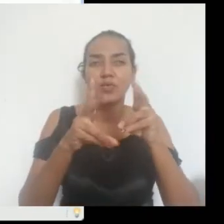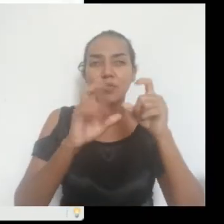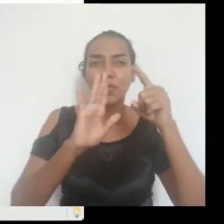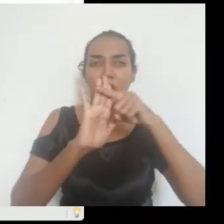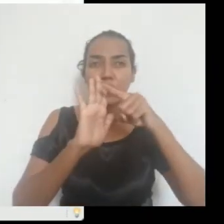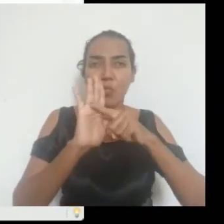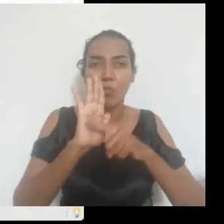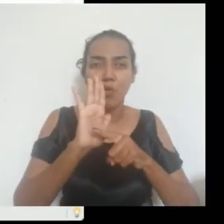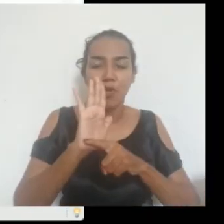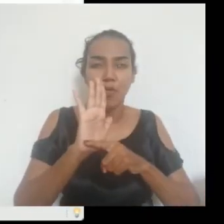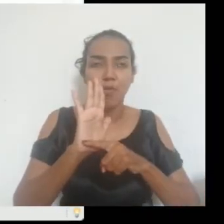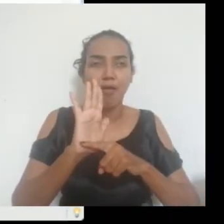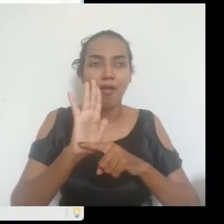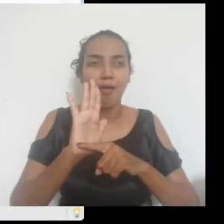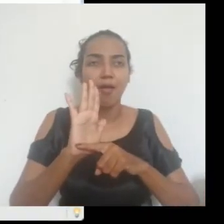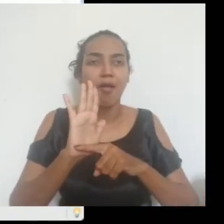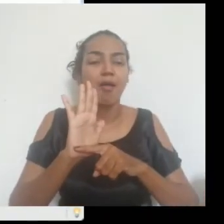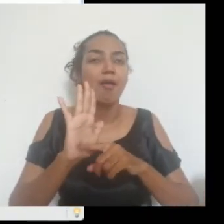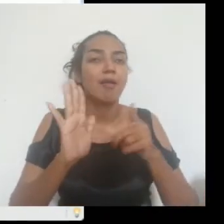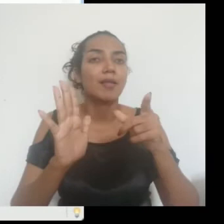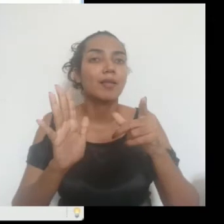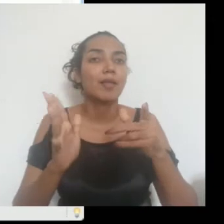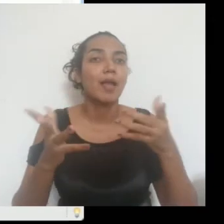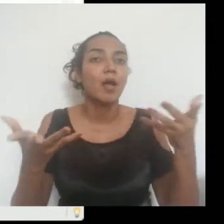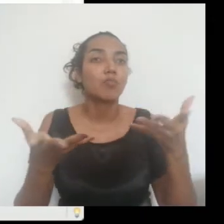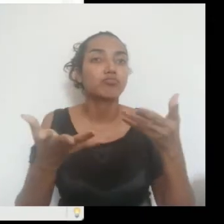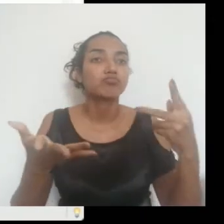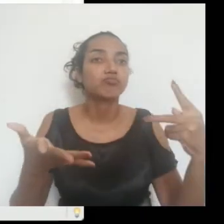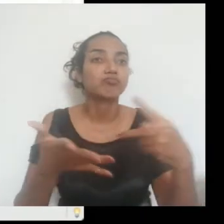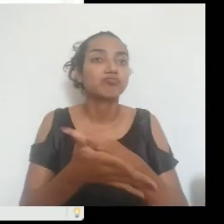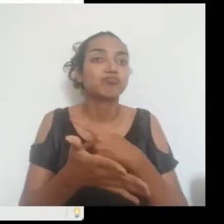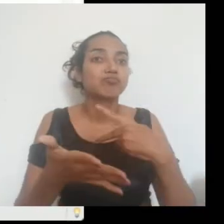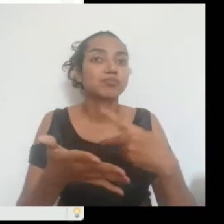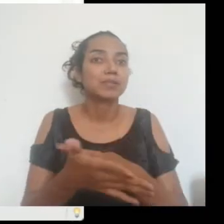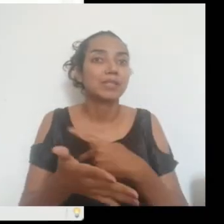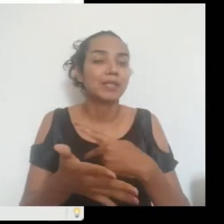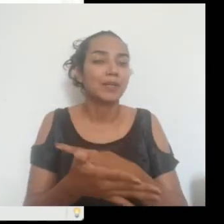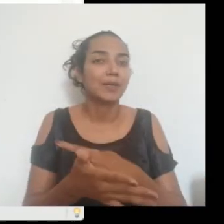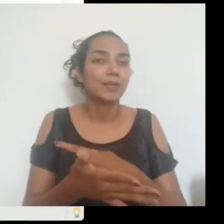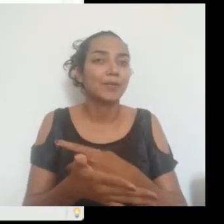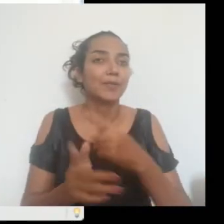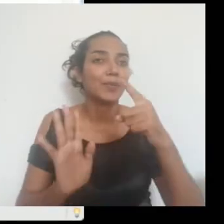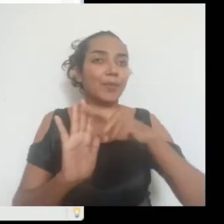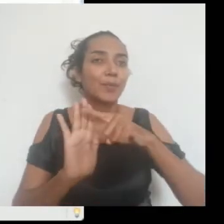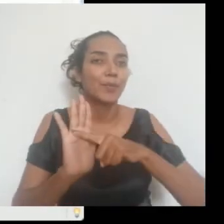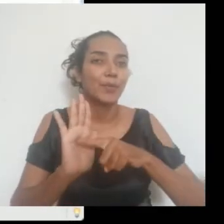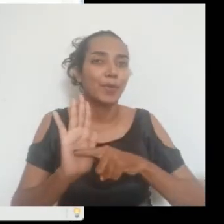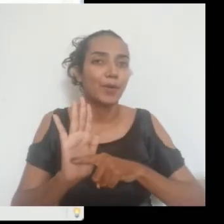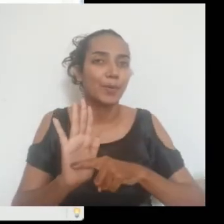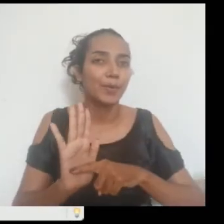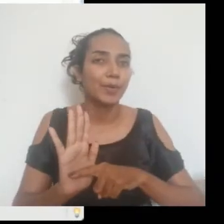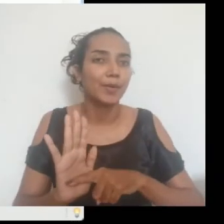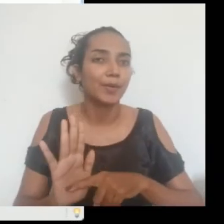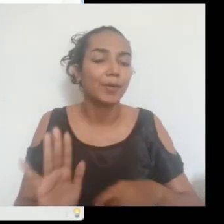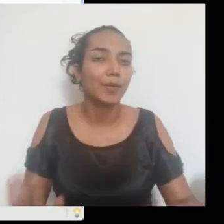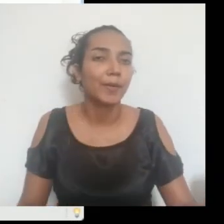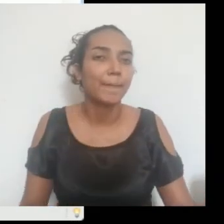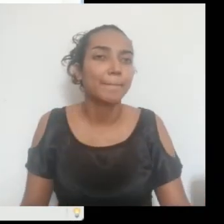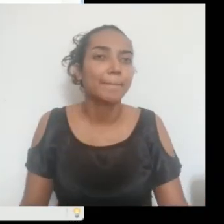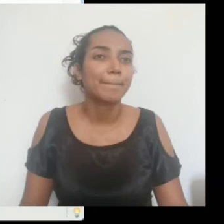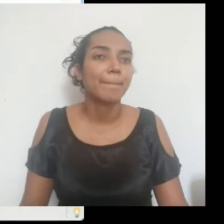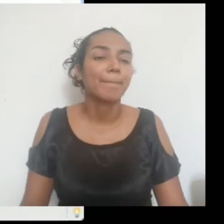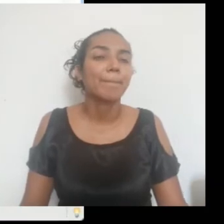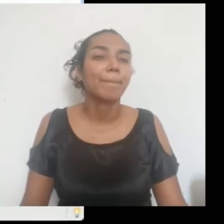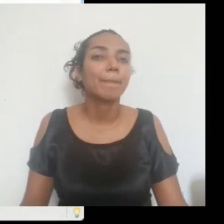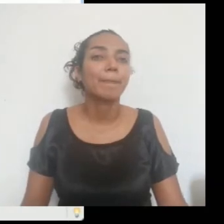da herança, ele passou a dar erro no meu programa. Coloquei ele aqui para baixo e ele passou